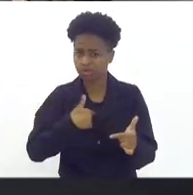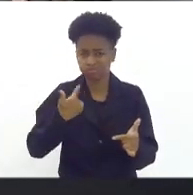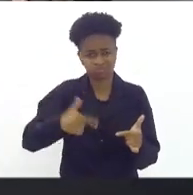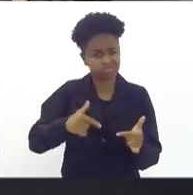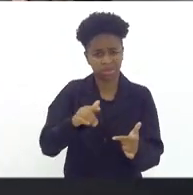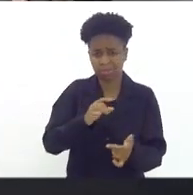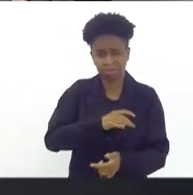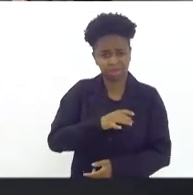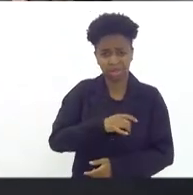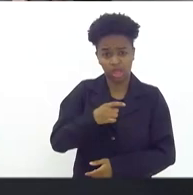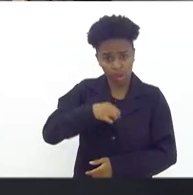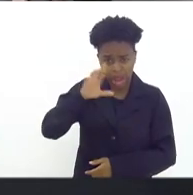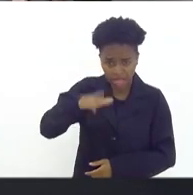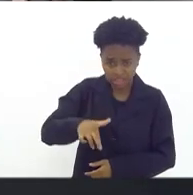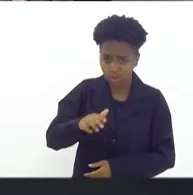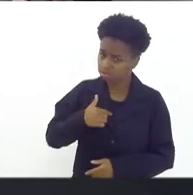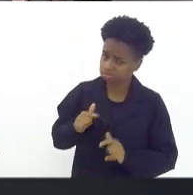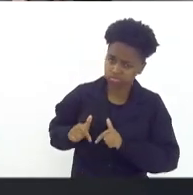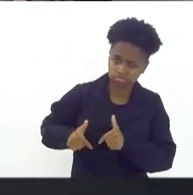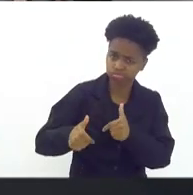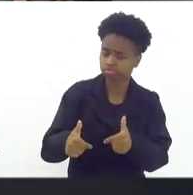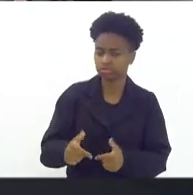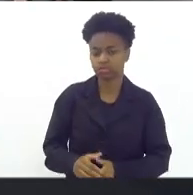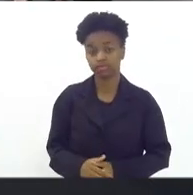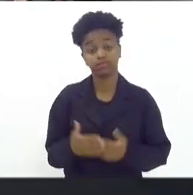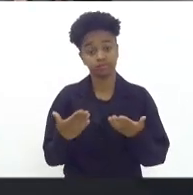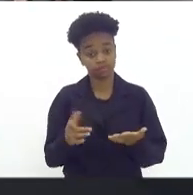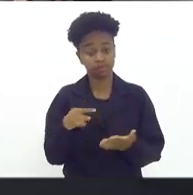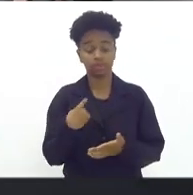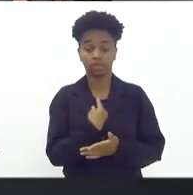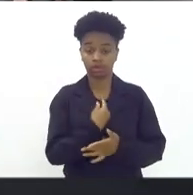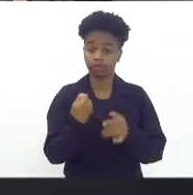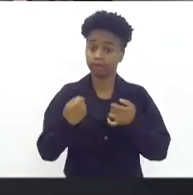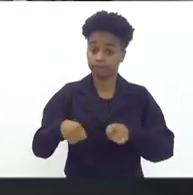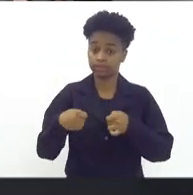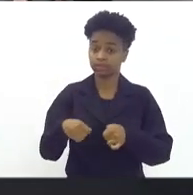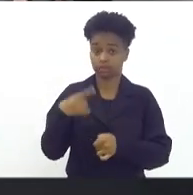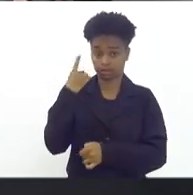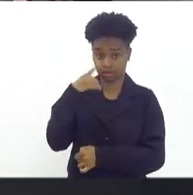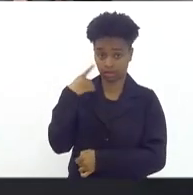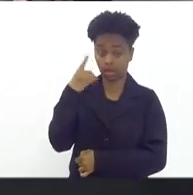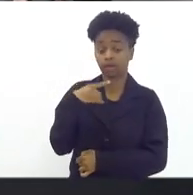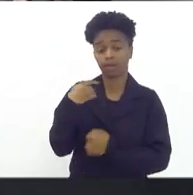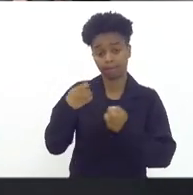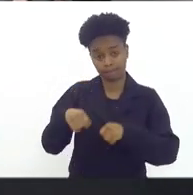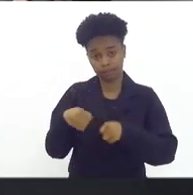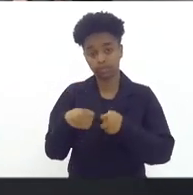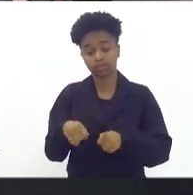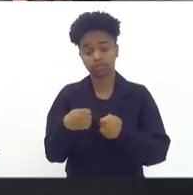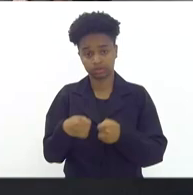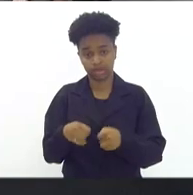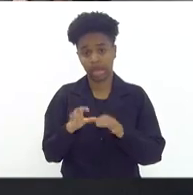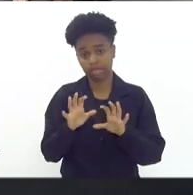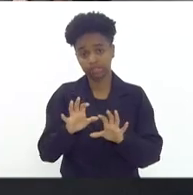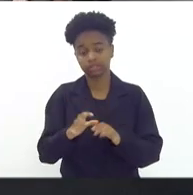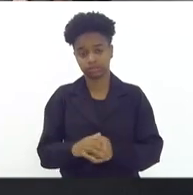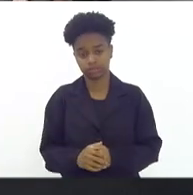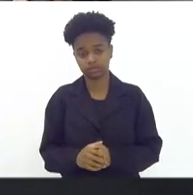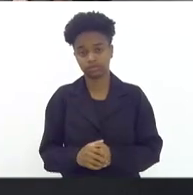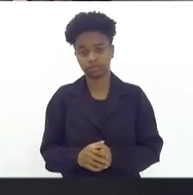tendo razão eu vou aonde eu quero e é isso que a gente temos que ter nós Deputado que tem resposta pode esquecer